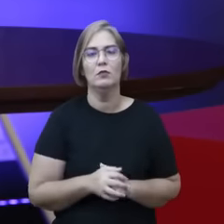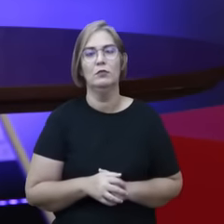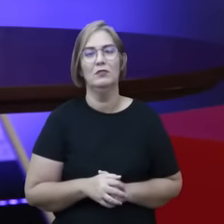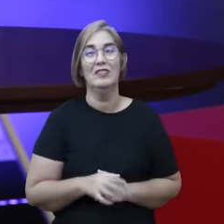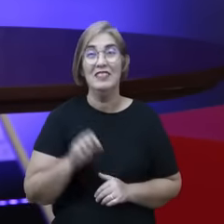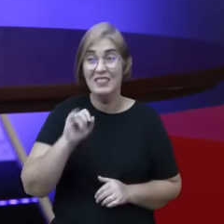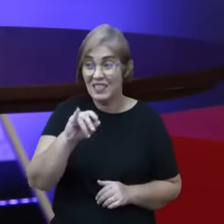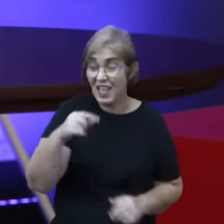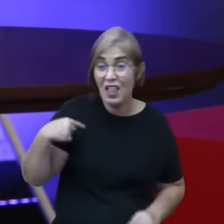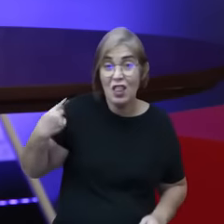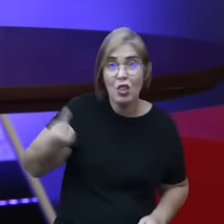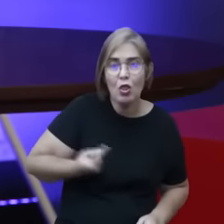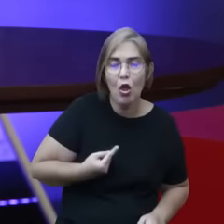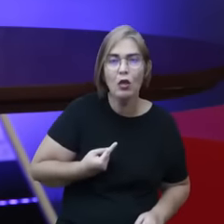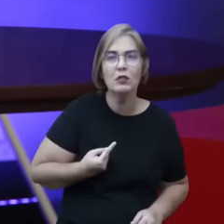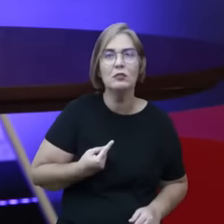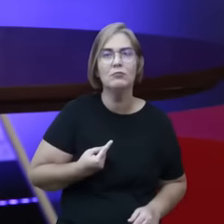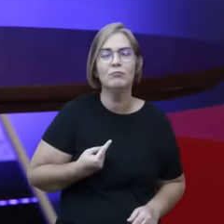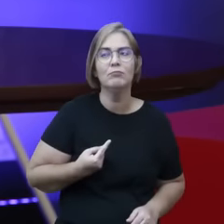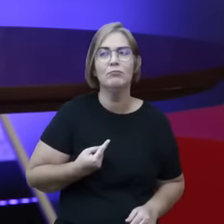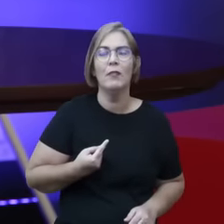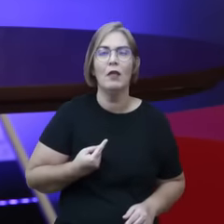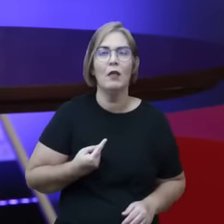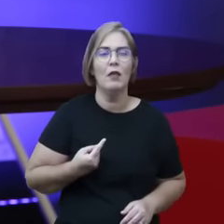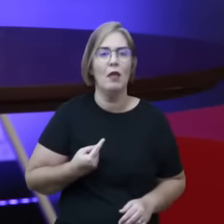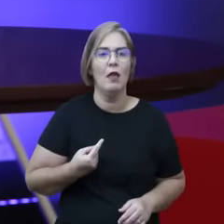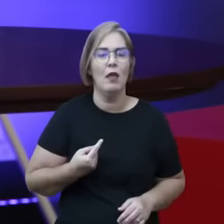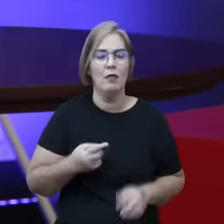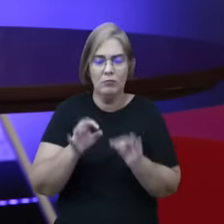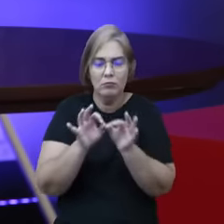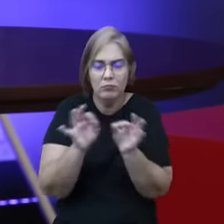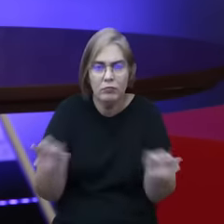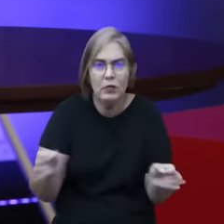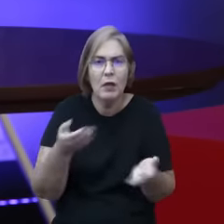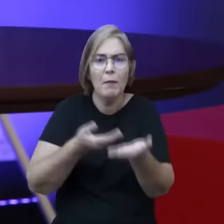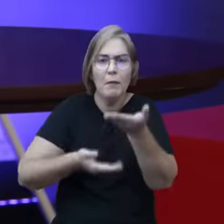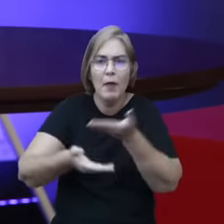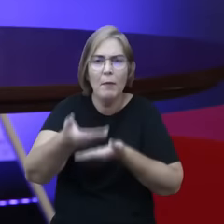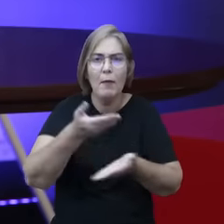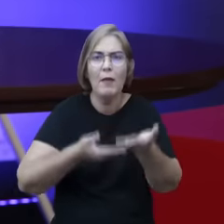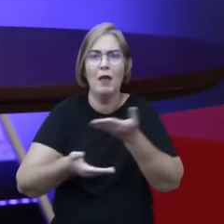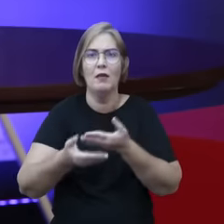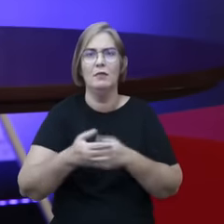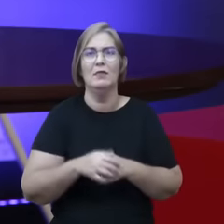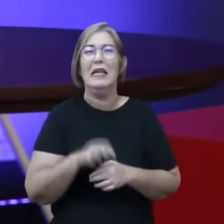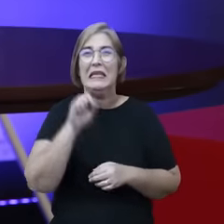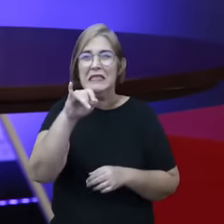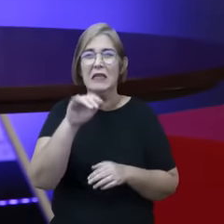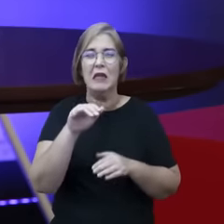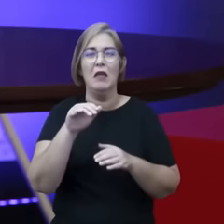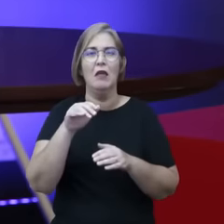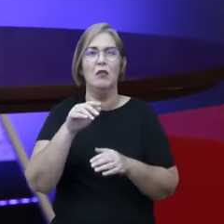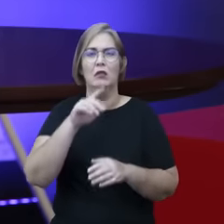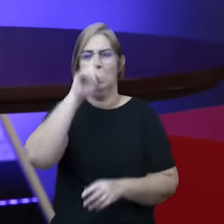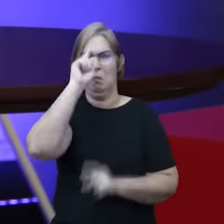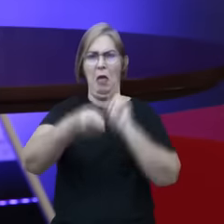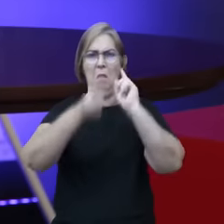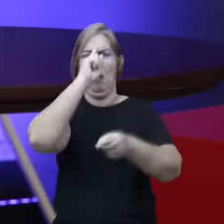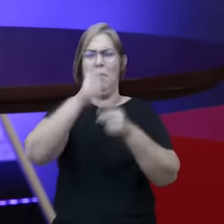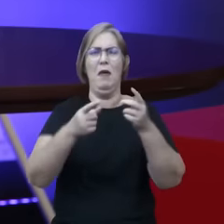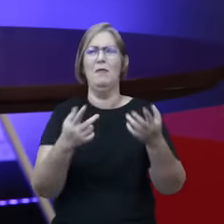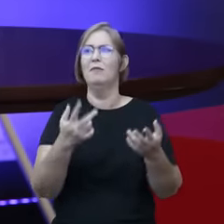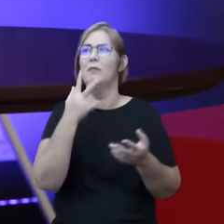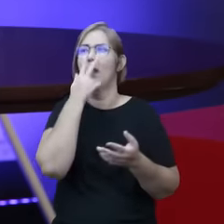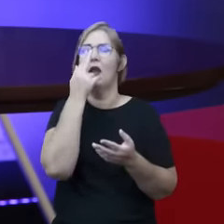nós esgotarmos isso, se nós abandonarmos isso, nós deixaremos de ser humanos. Nós viraremos